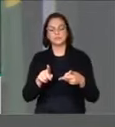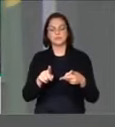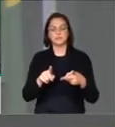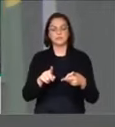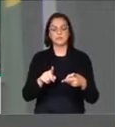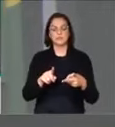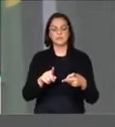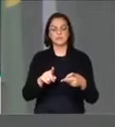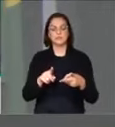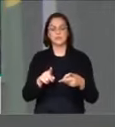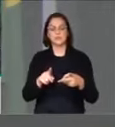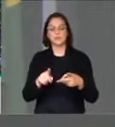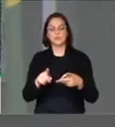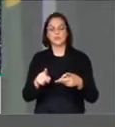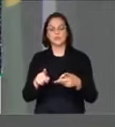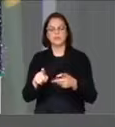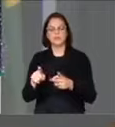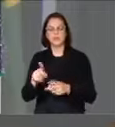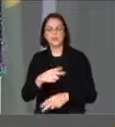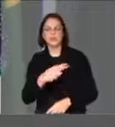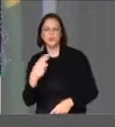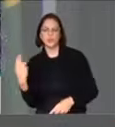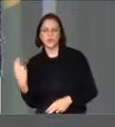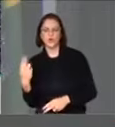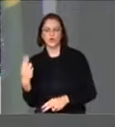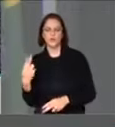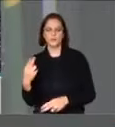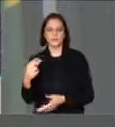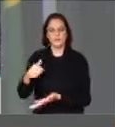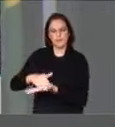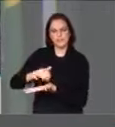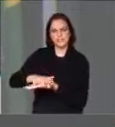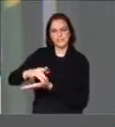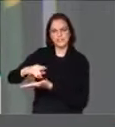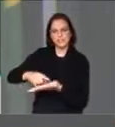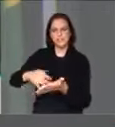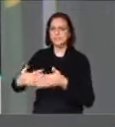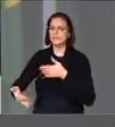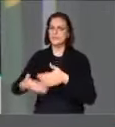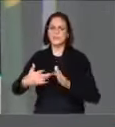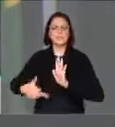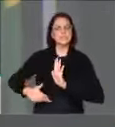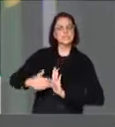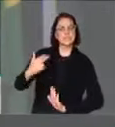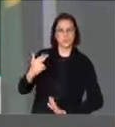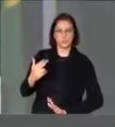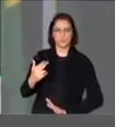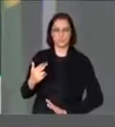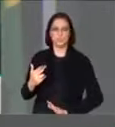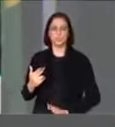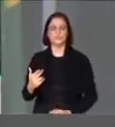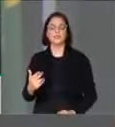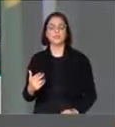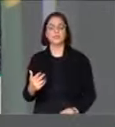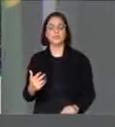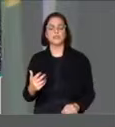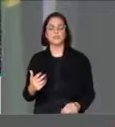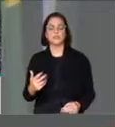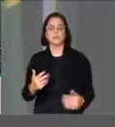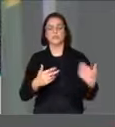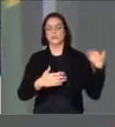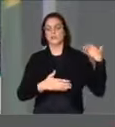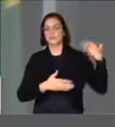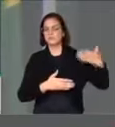de cirurgia. A lembrar também que direitos são implementados sempre progressivamente,